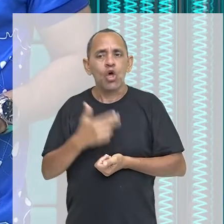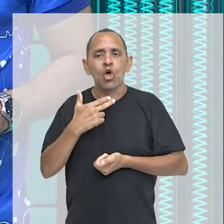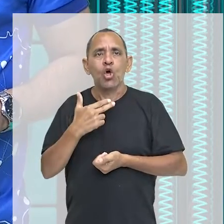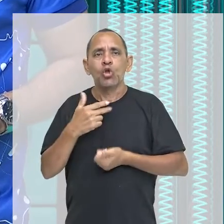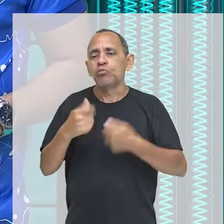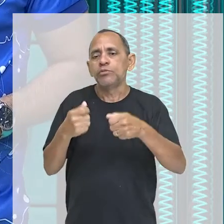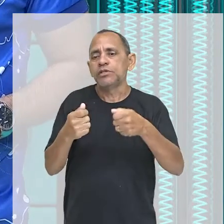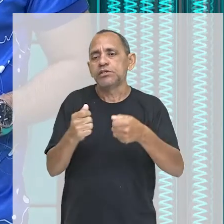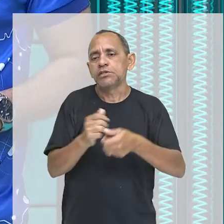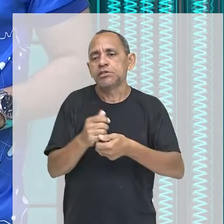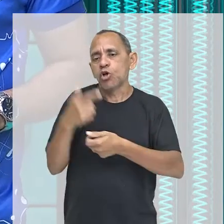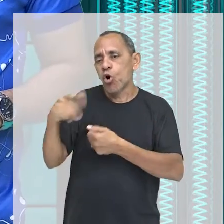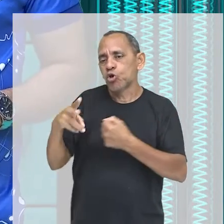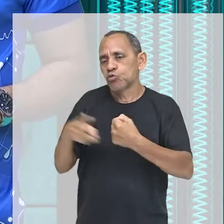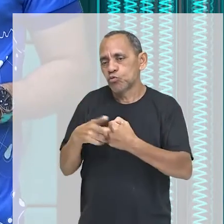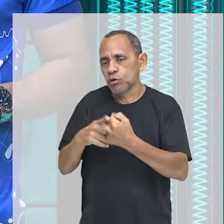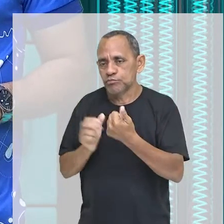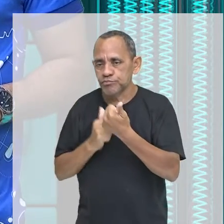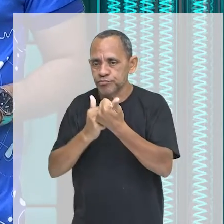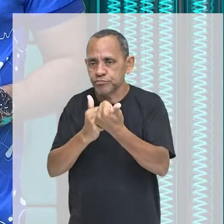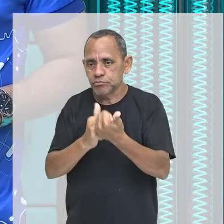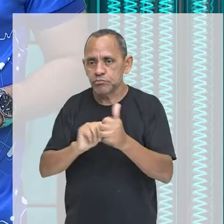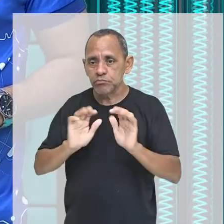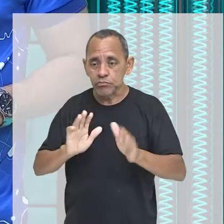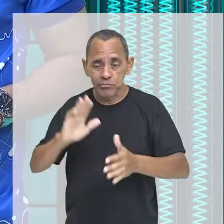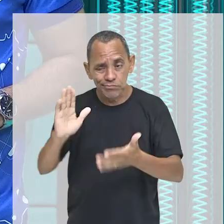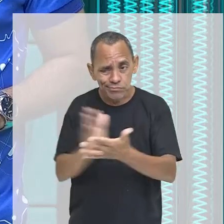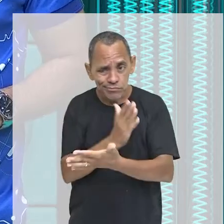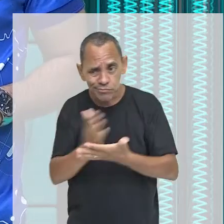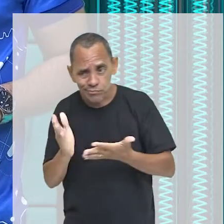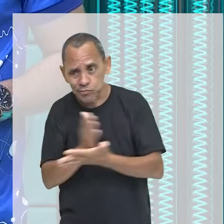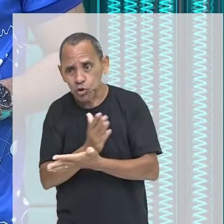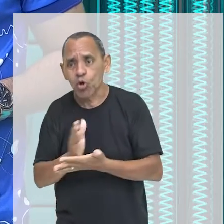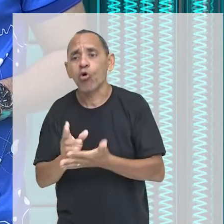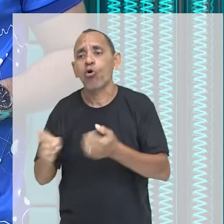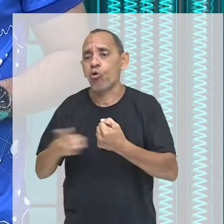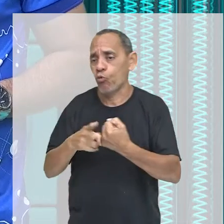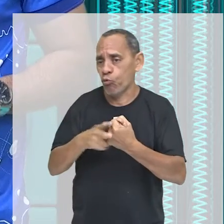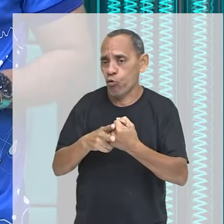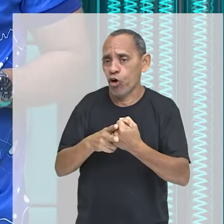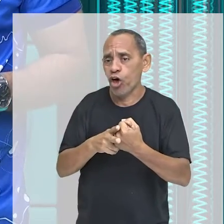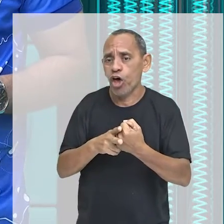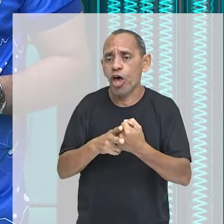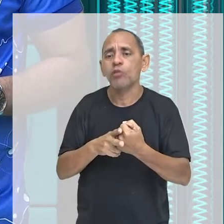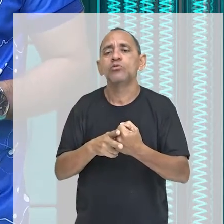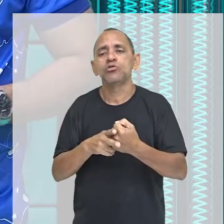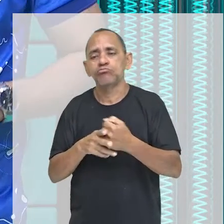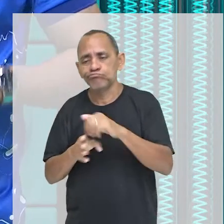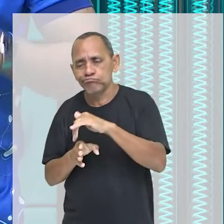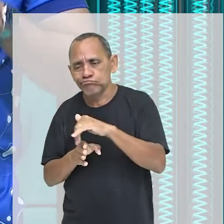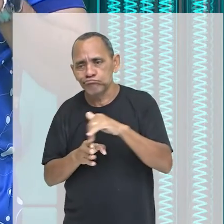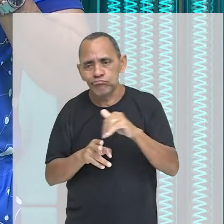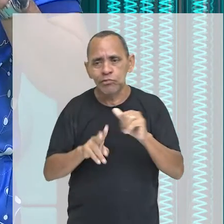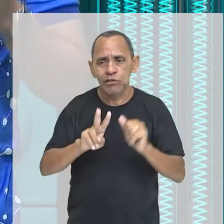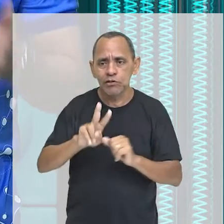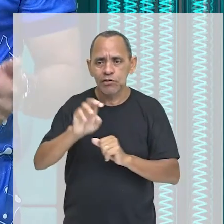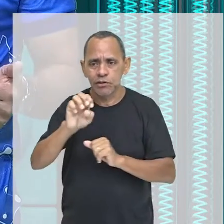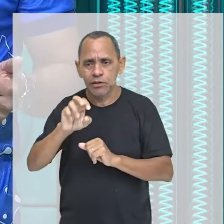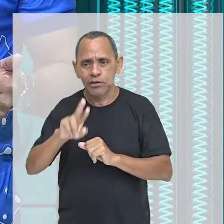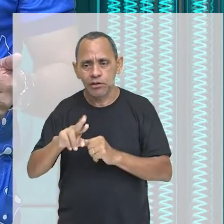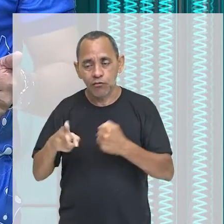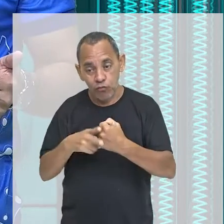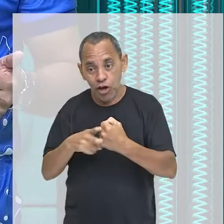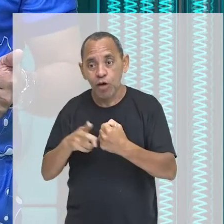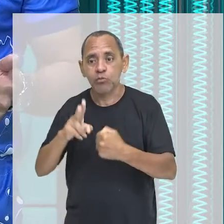auxiliar. Mas alguns verbos são verbos semimodais. Por que semimodais? Porque eles são